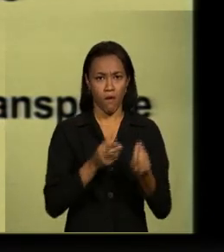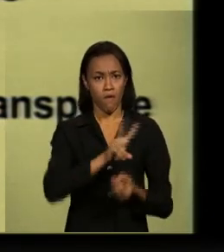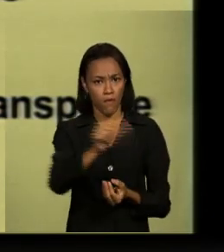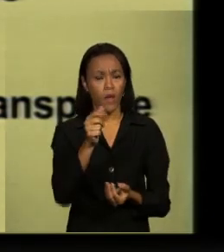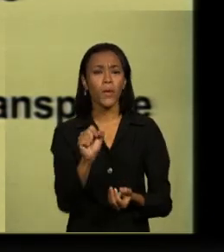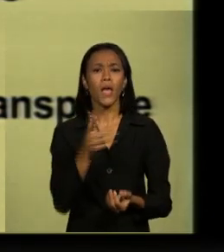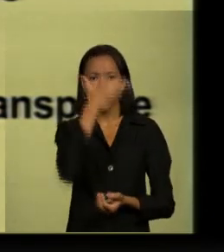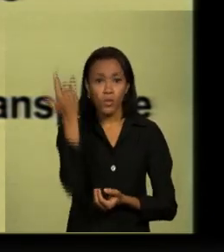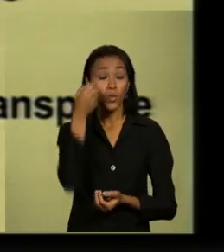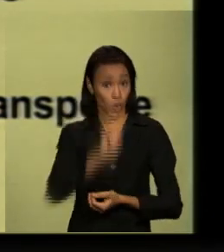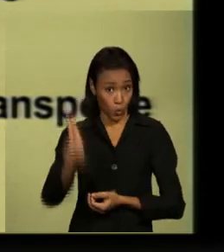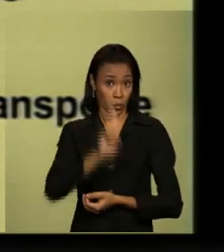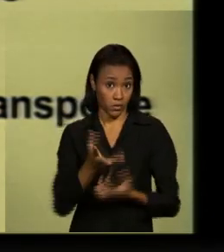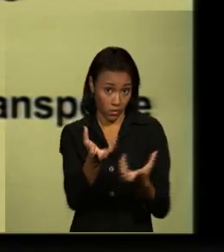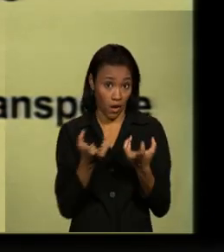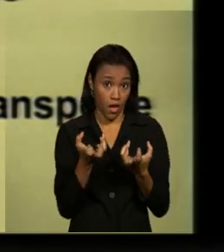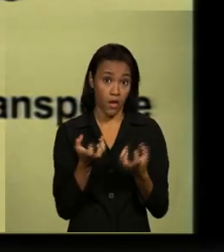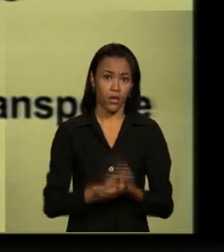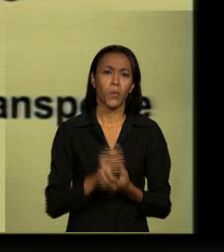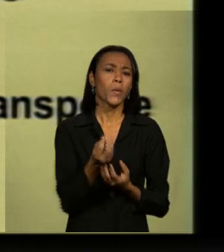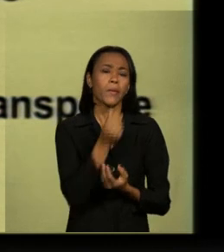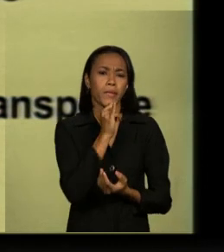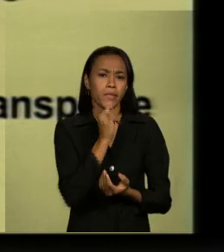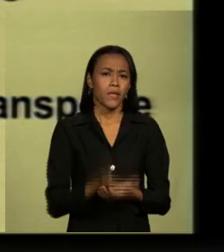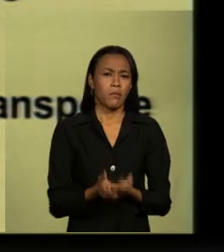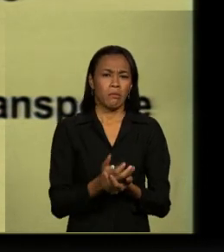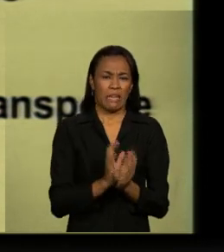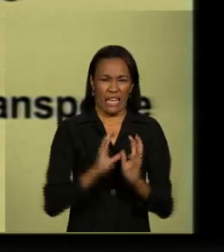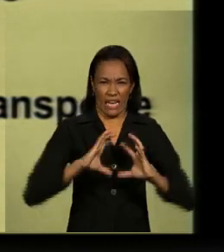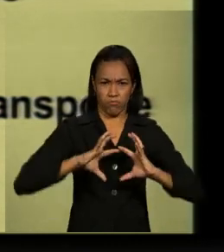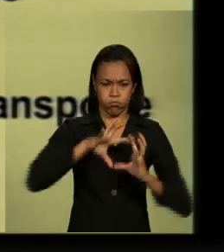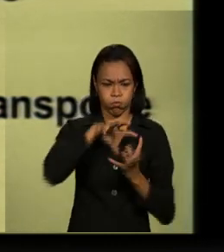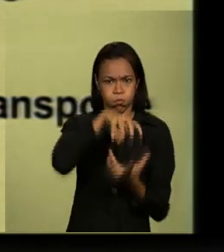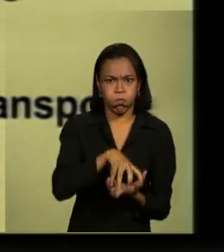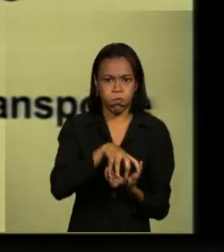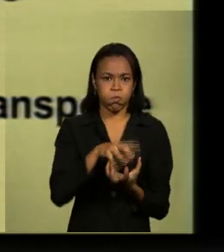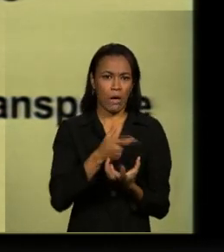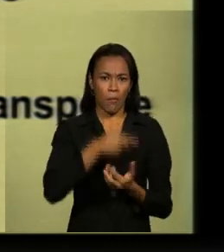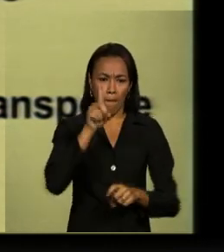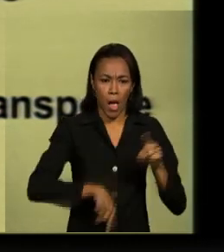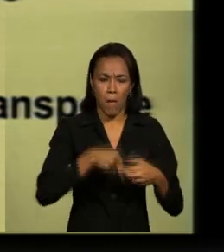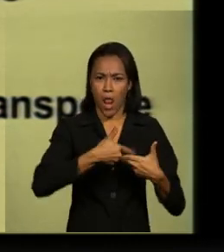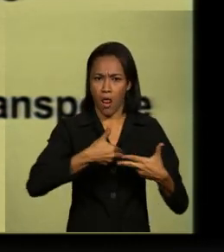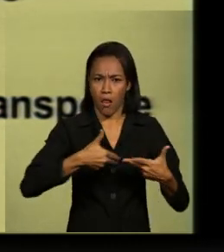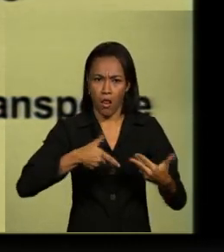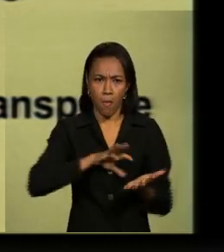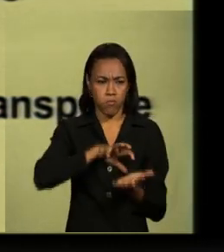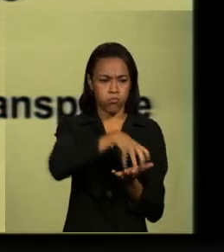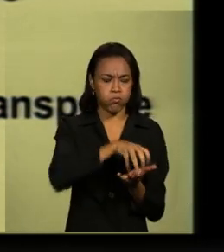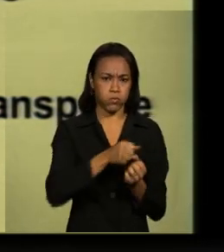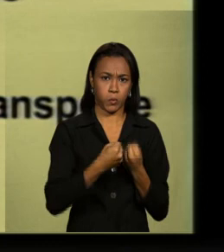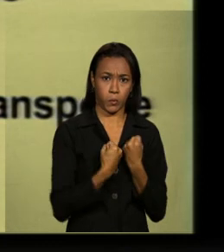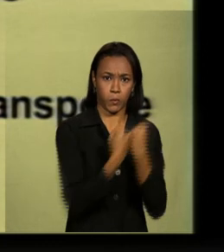aos usuários que quiserem transportar as suas cargas Ela será feita aos